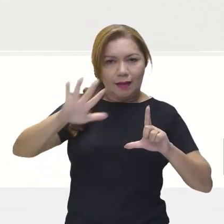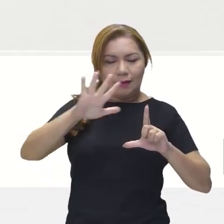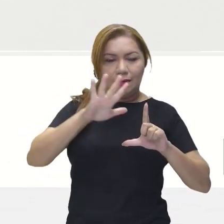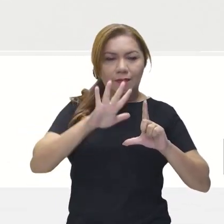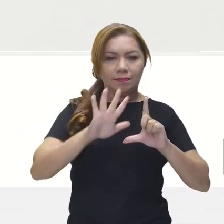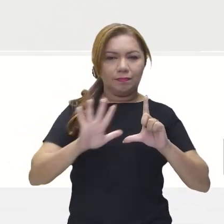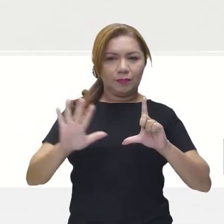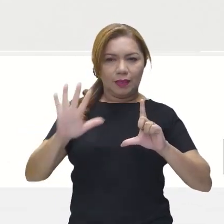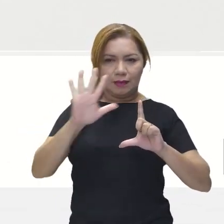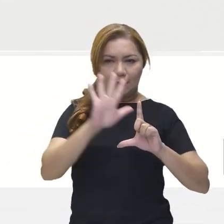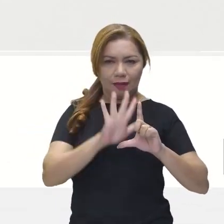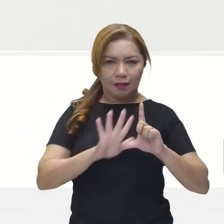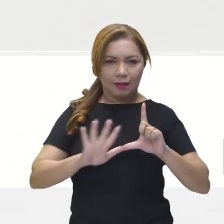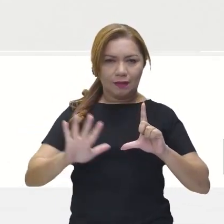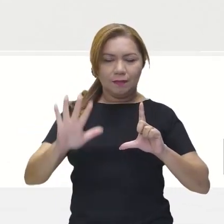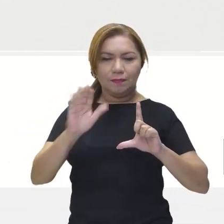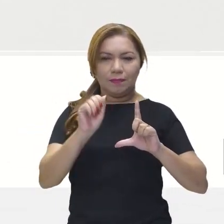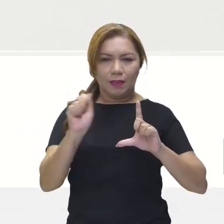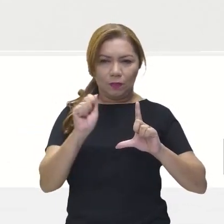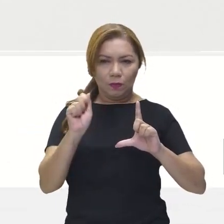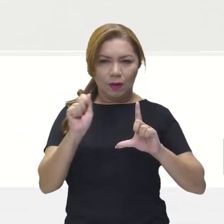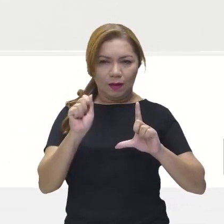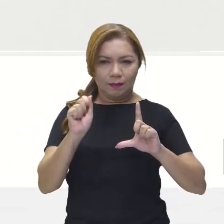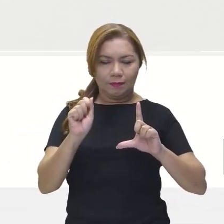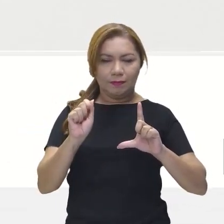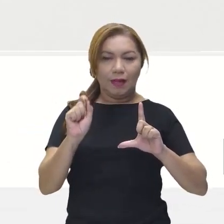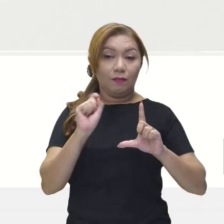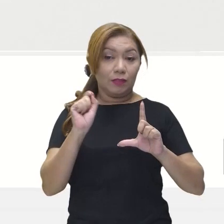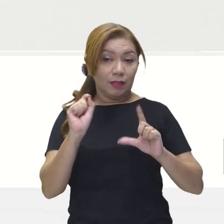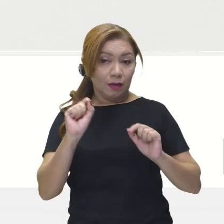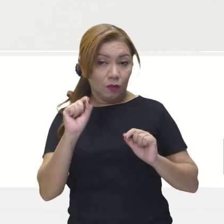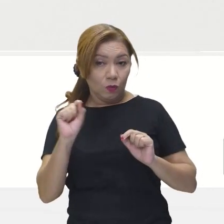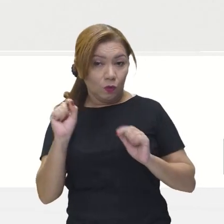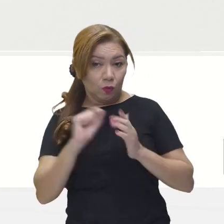jeito aqui. Ok, então guarde aí, anote,